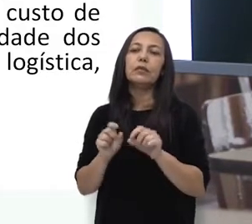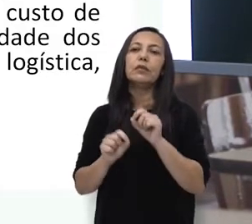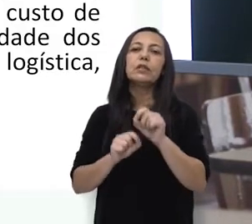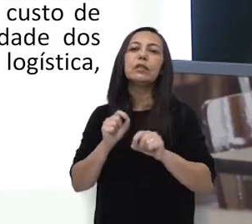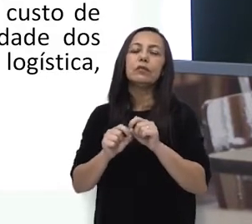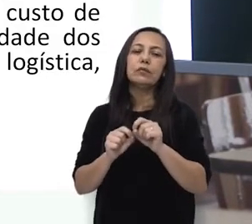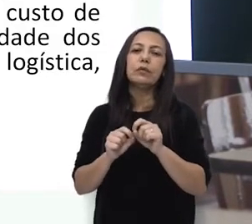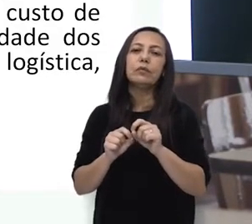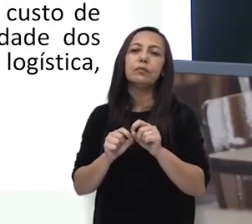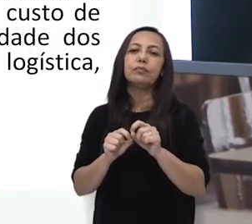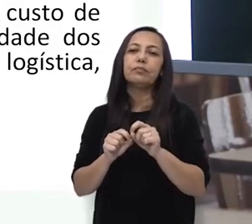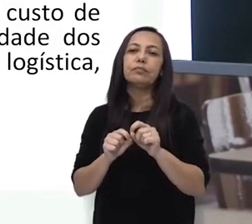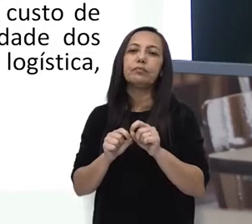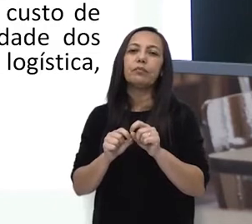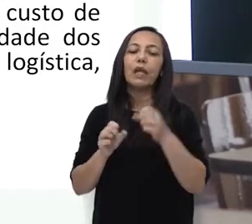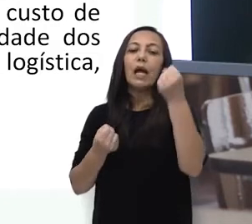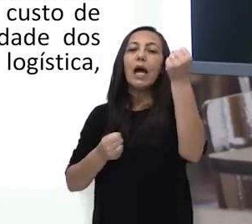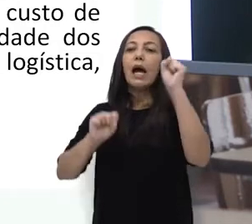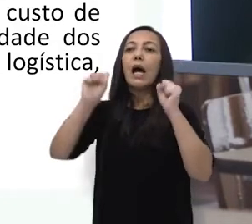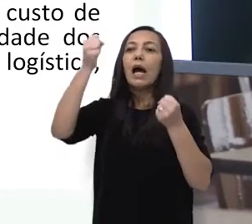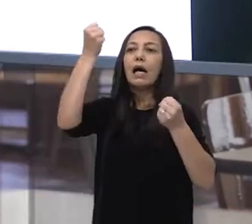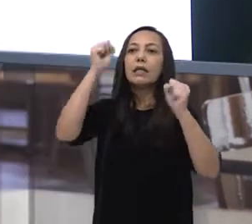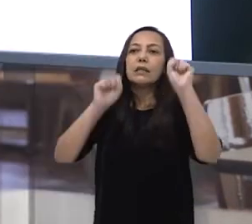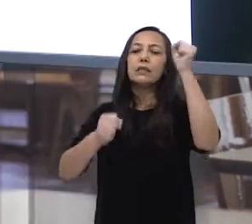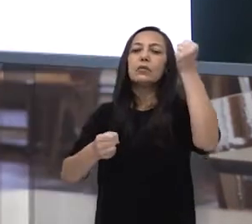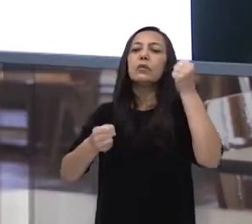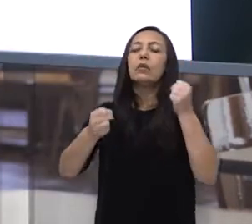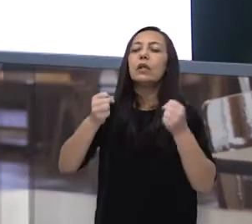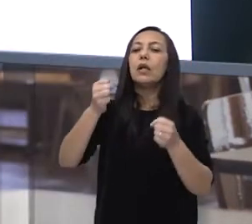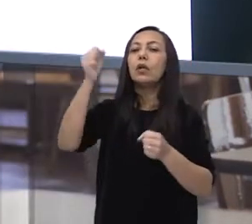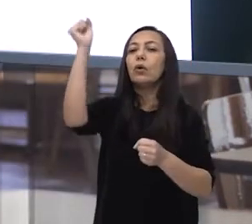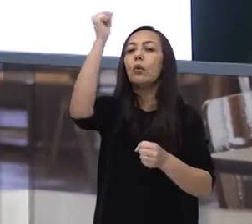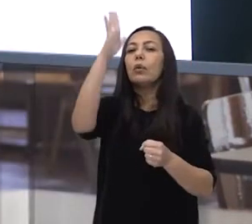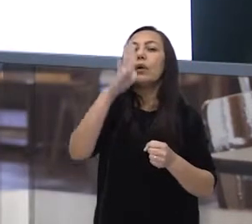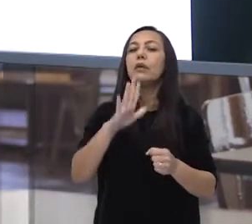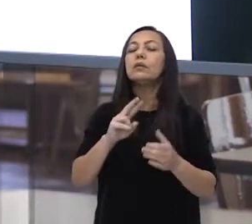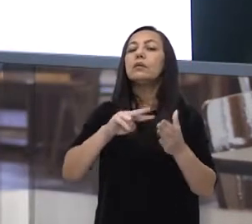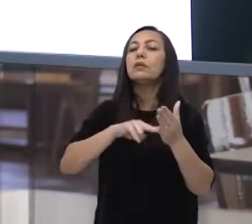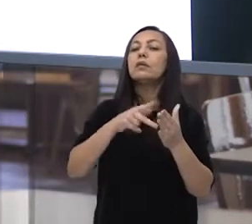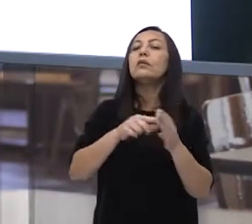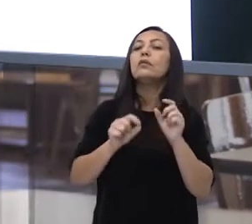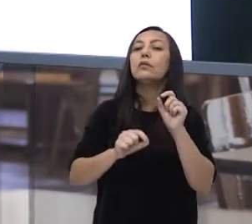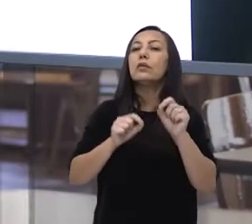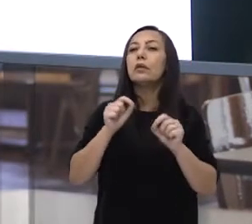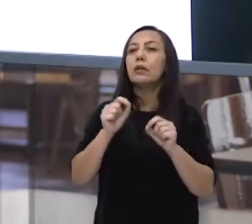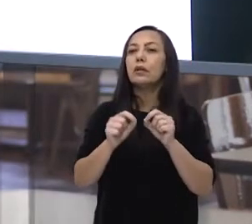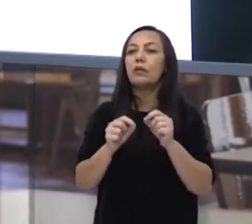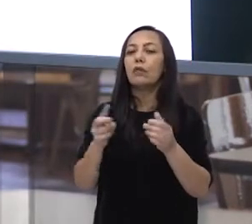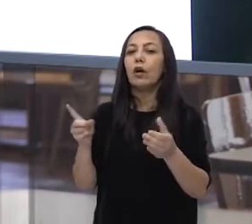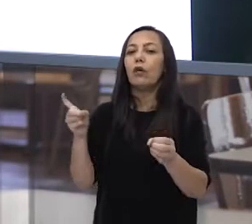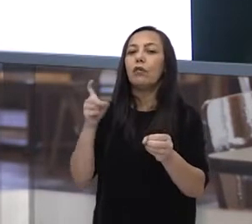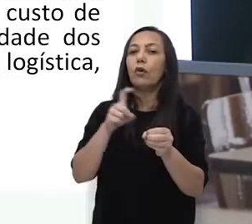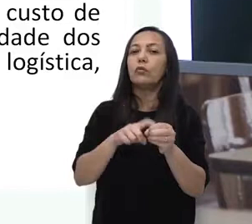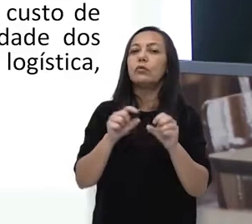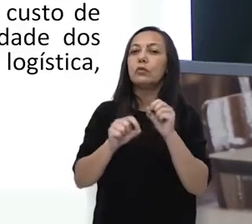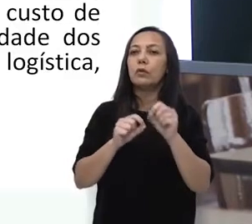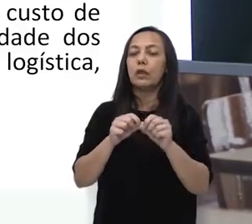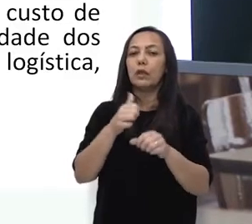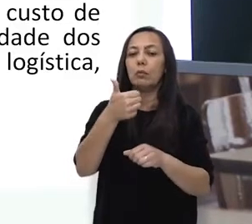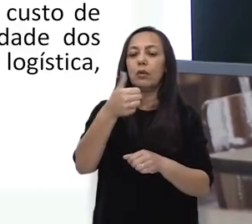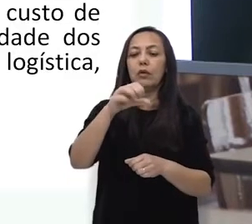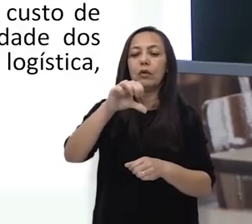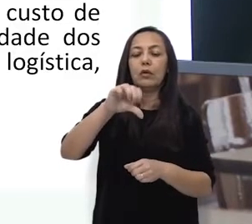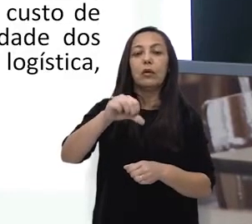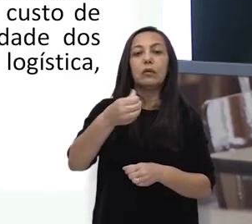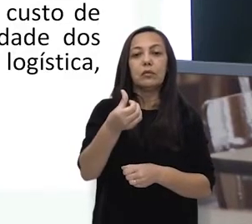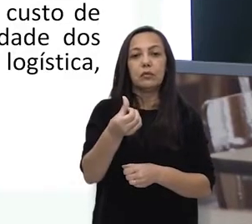Concentração e desconcentração das indústrias no Brasil. A gente volta aí, faz outra, volta no tempo aí. Nos anos